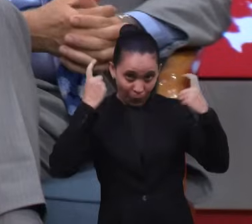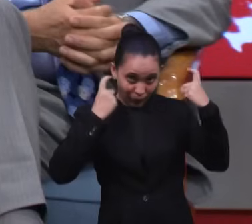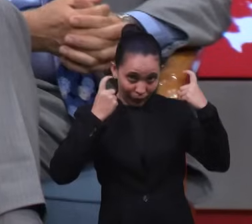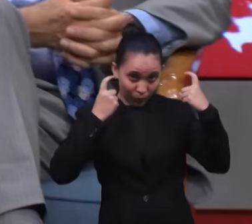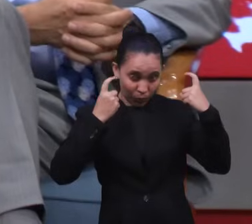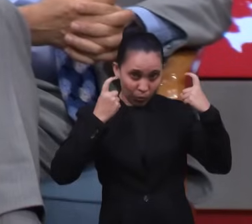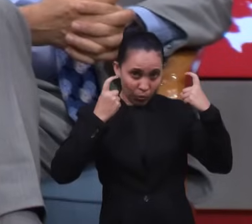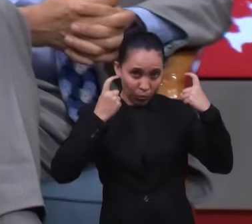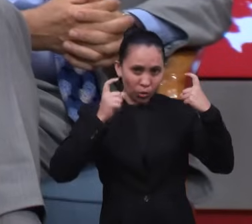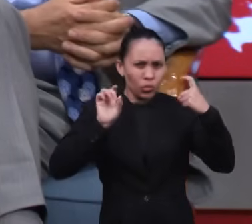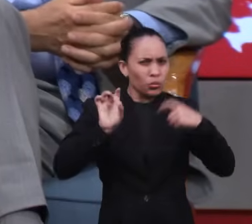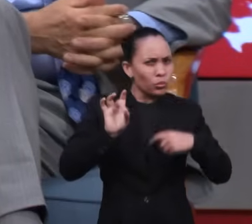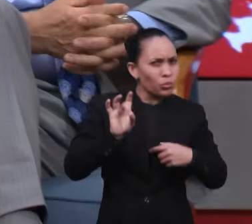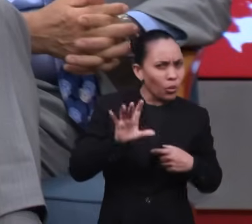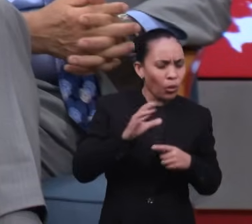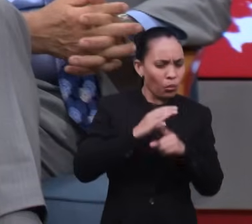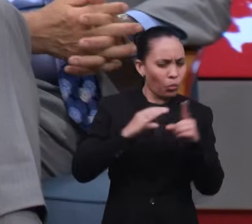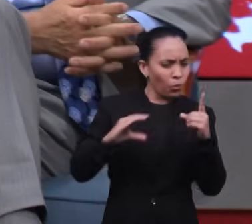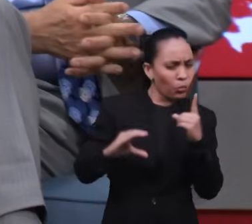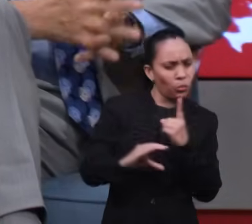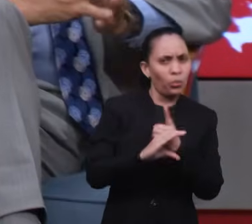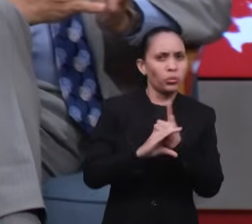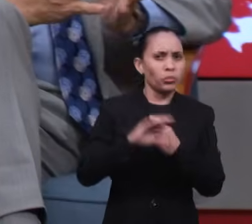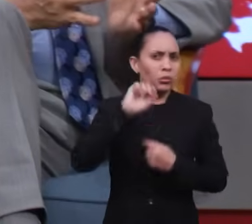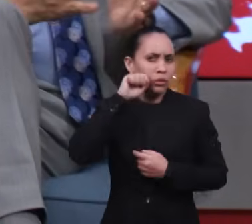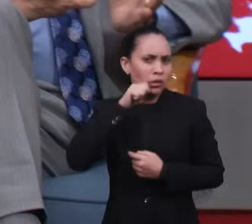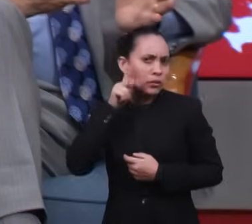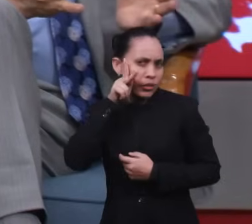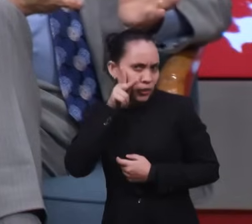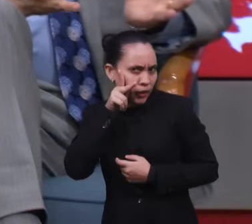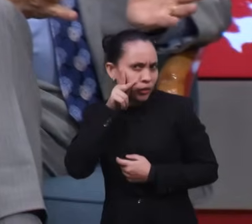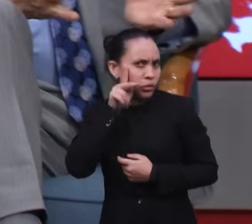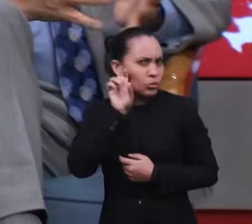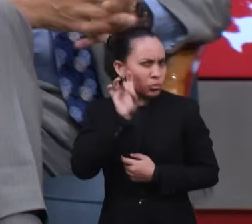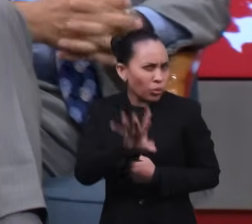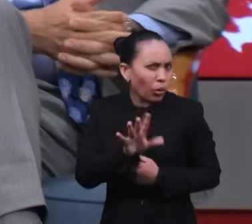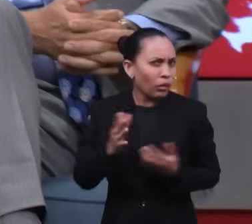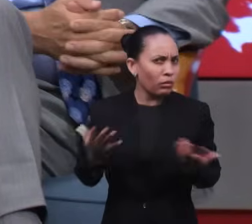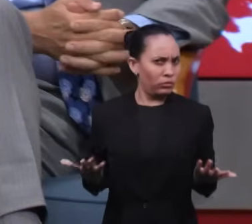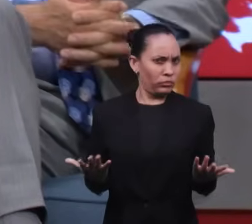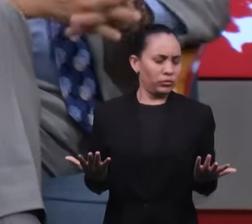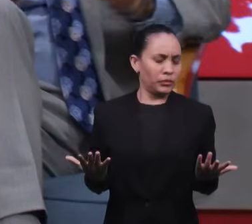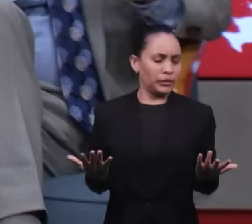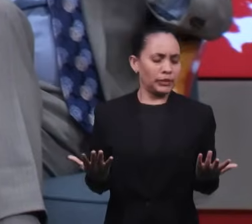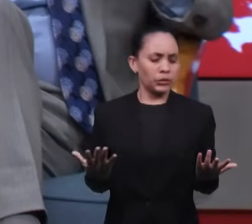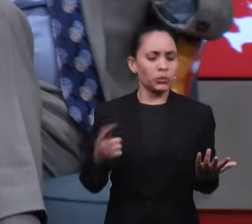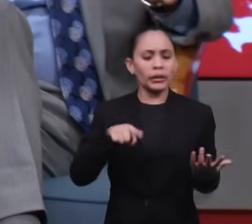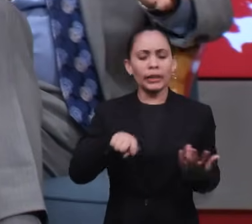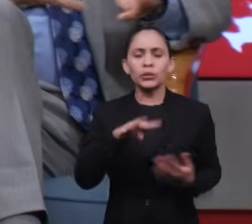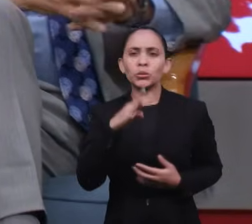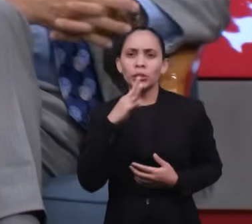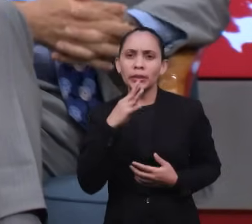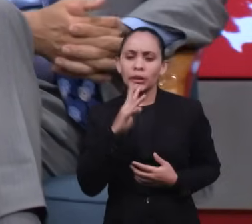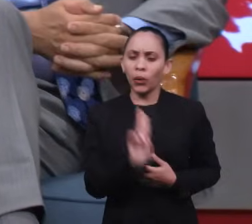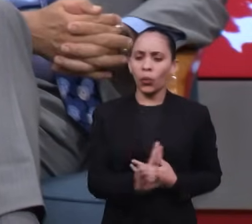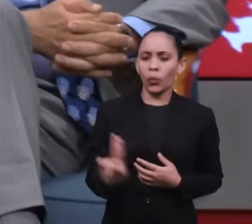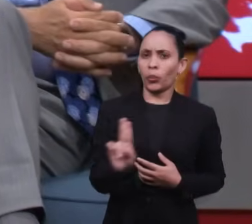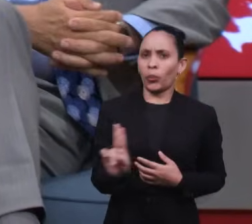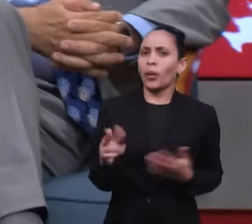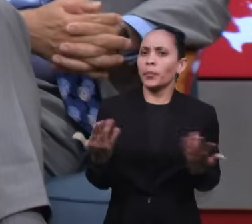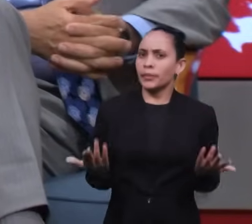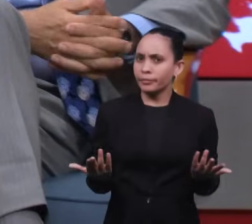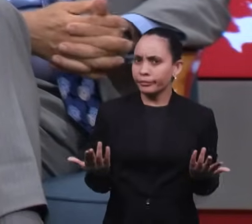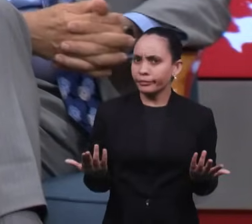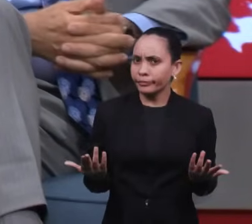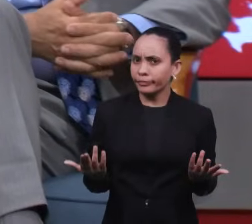preocupado apenas com o culto de ceia com aquilo que eles chamaram de culto de